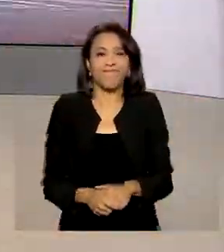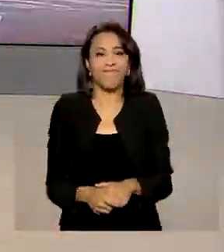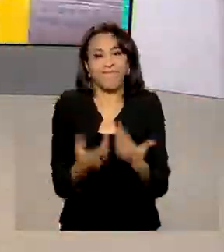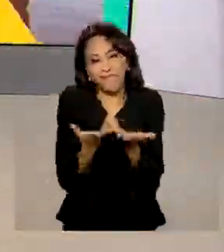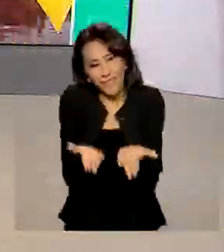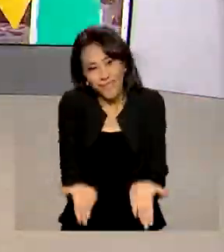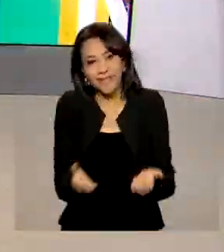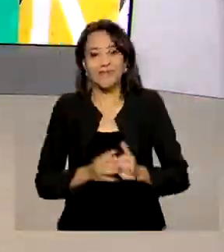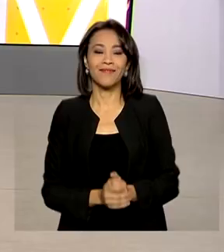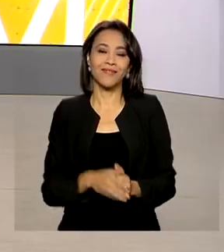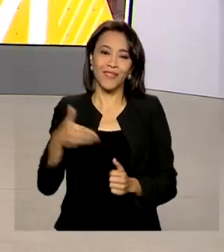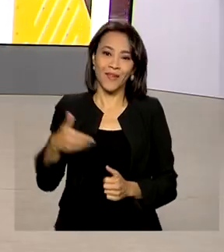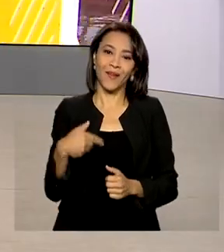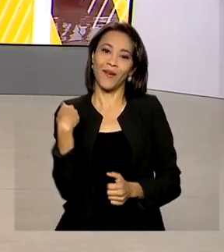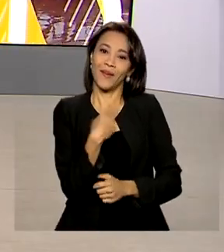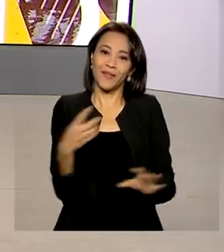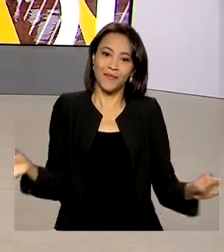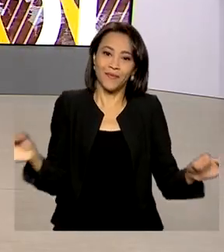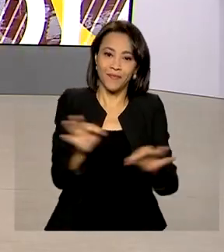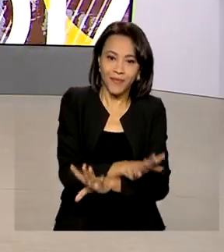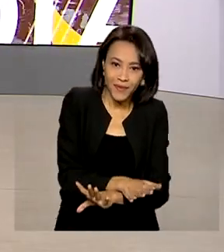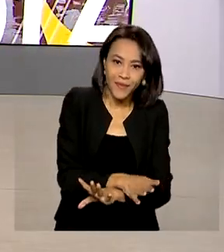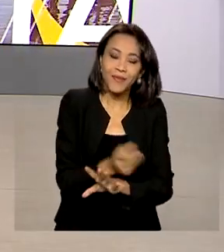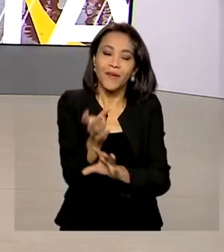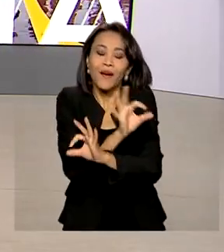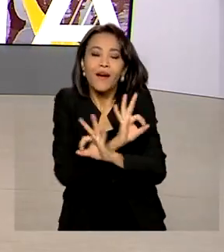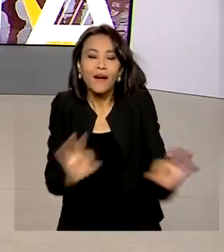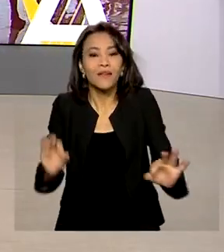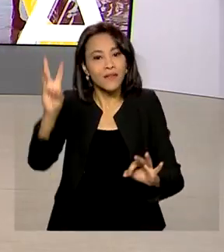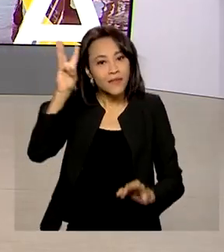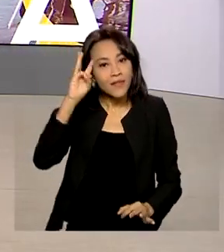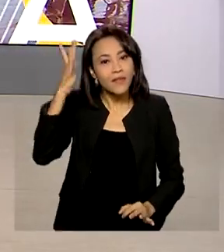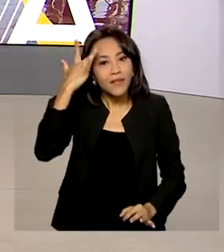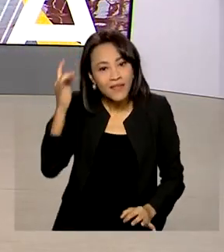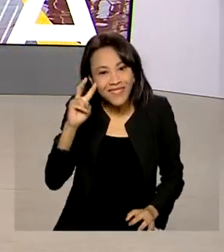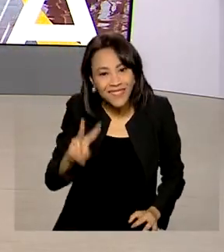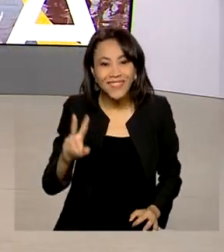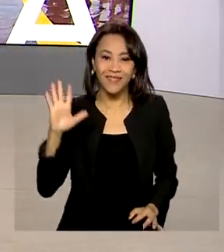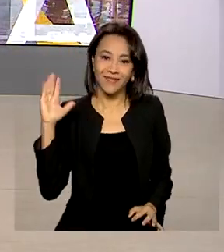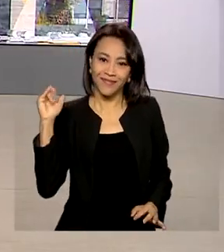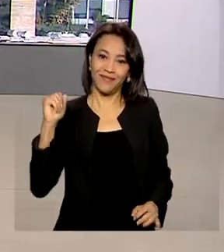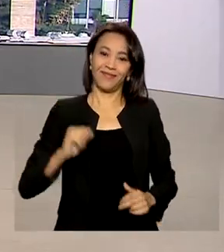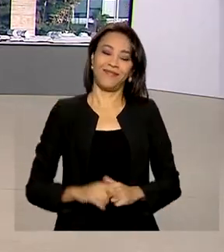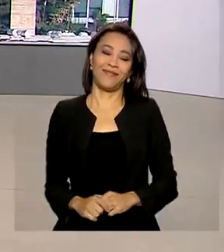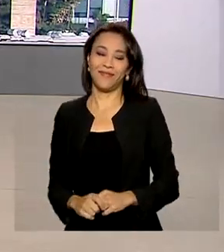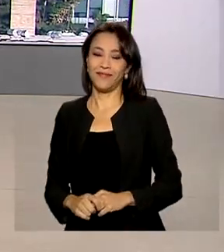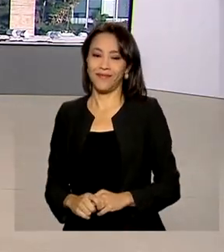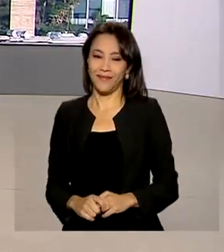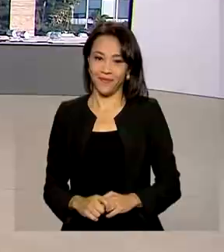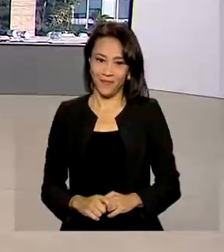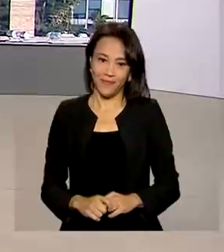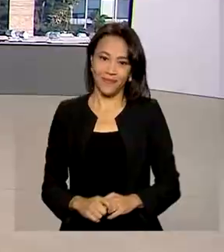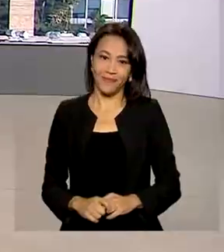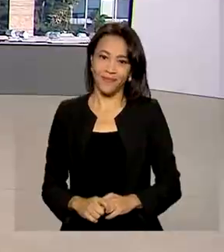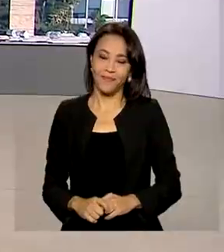e é isso o Brasil em dia fica por aqui para você uma ótima terça-feira e a gente se vê amanhã até lá ó